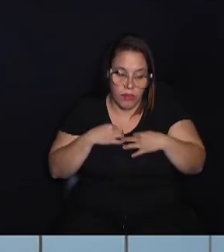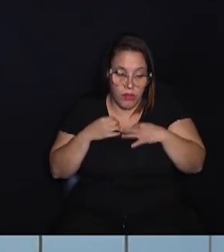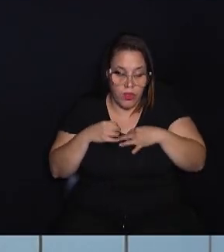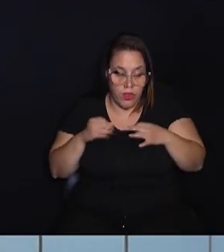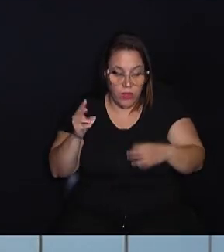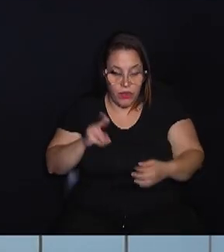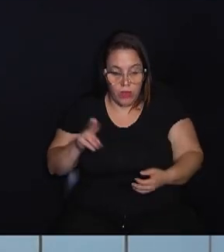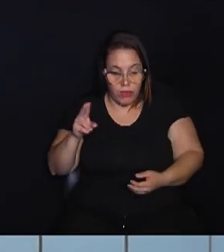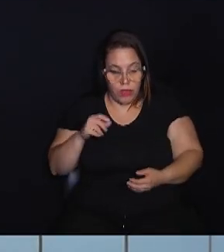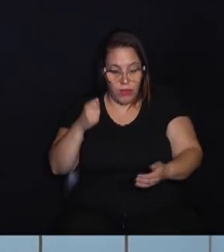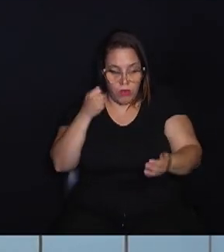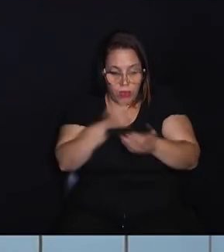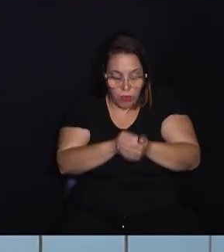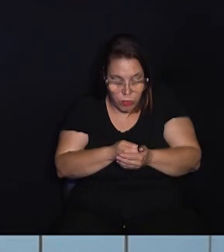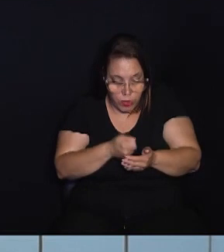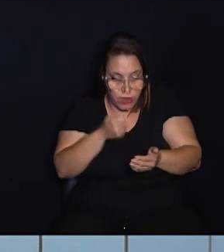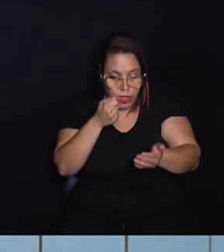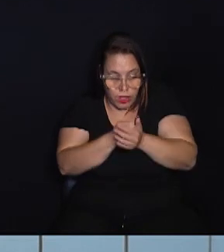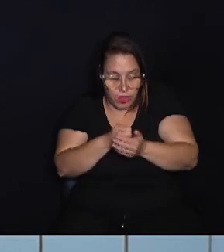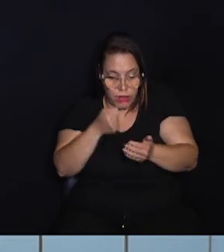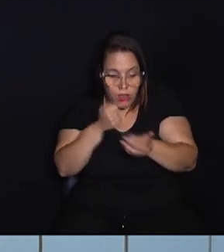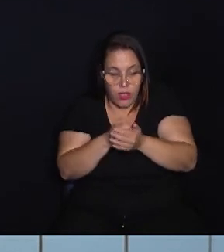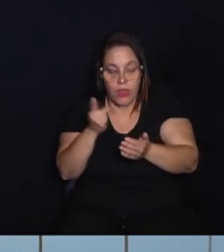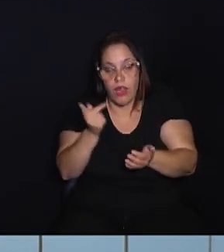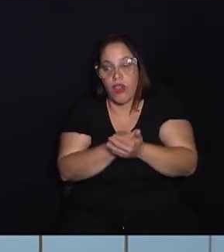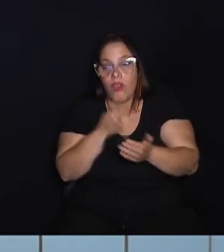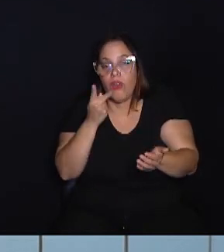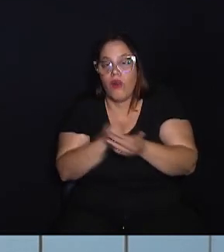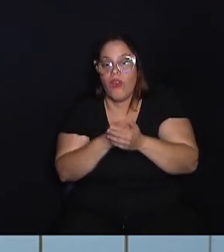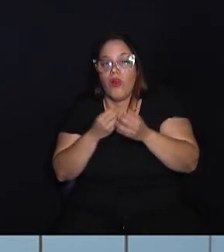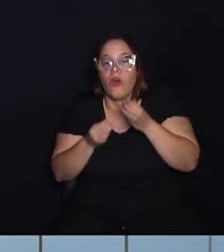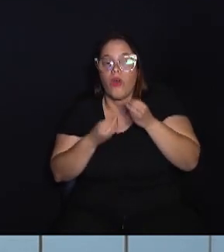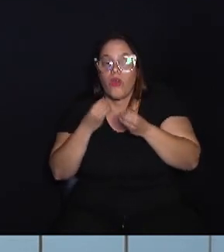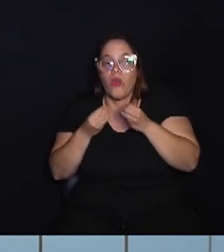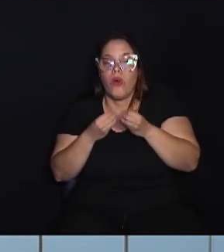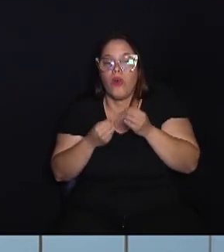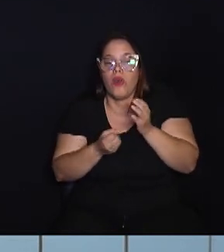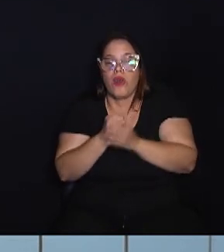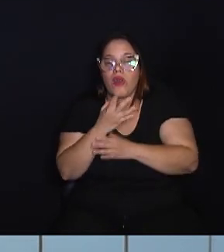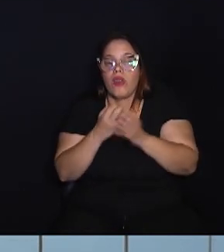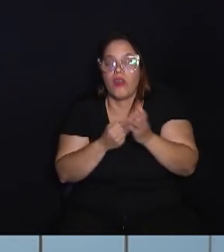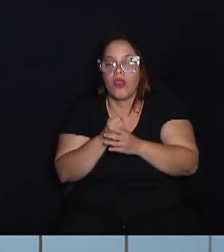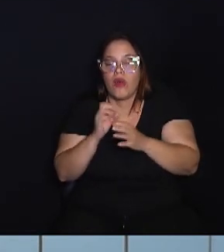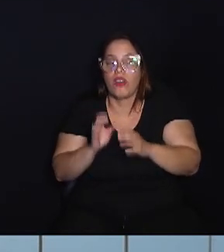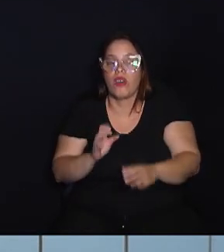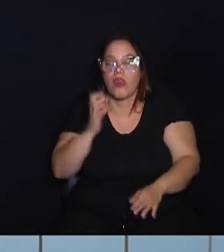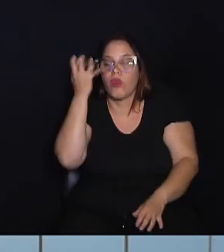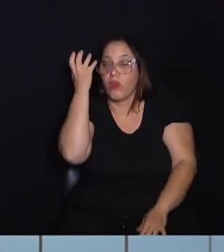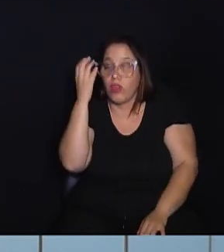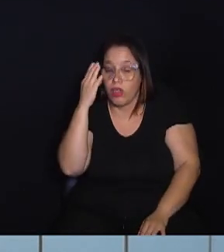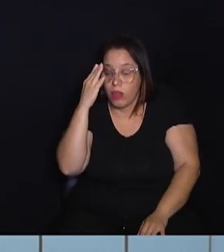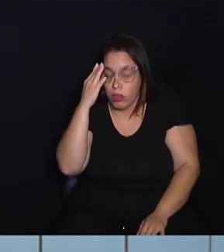para apostar é errado. Agora, como é que você cria um mecanismo para evitar que isso aconteça?